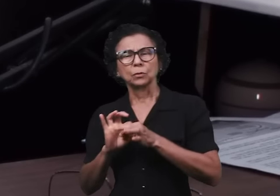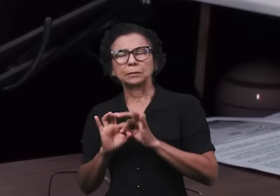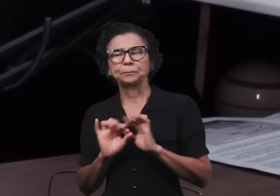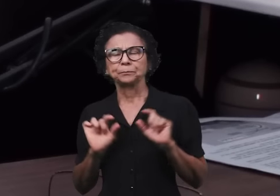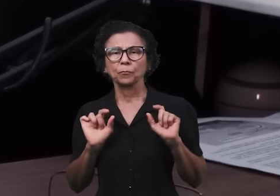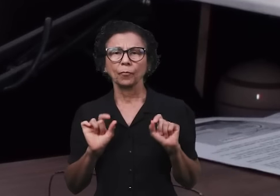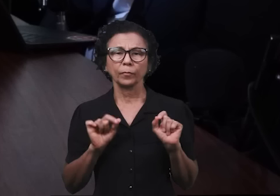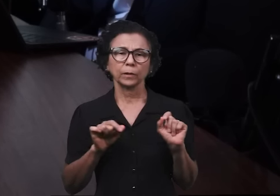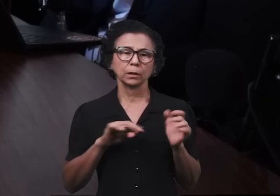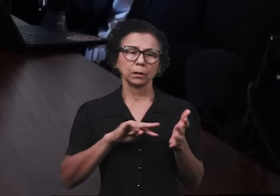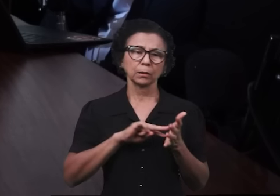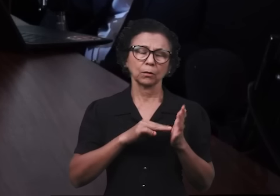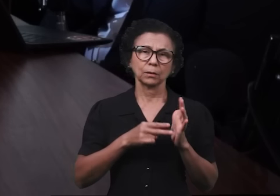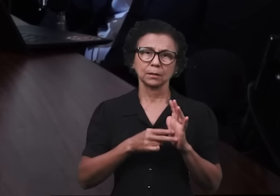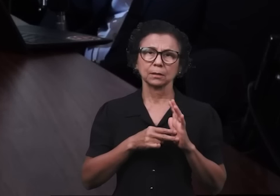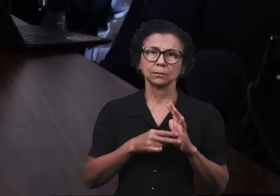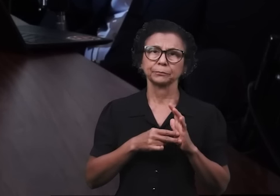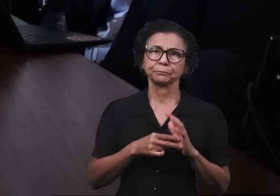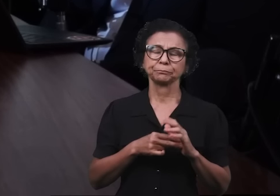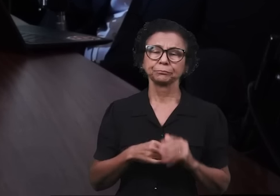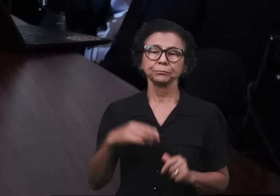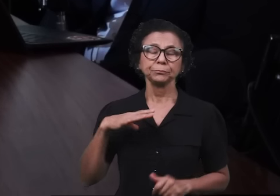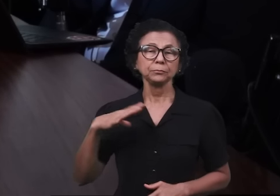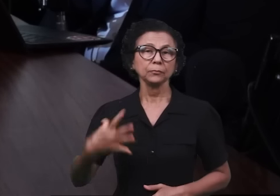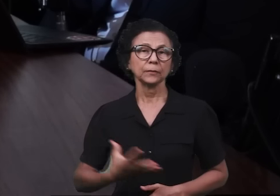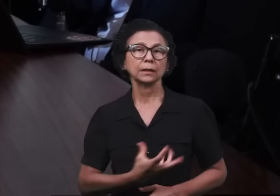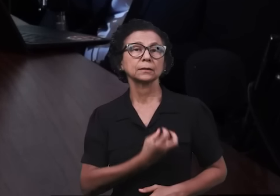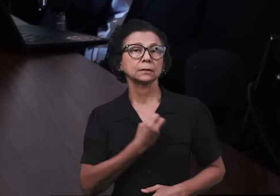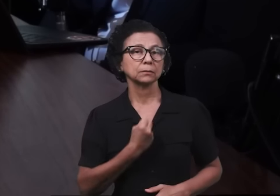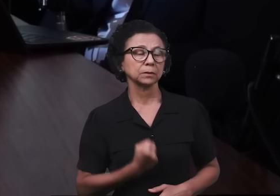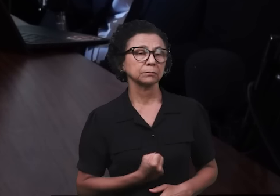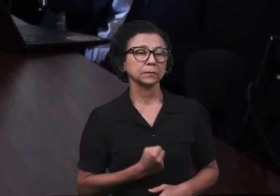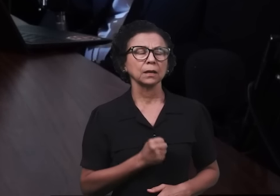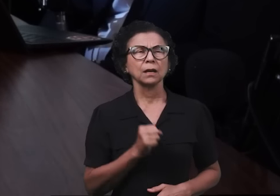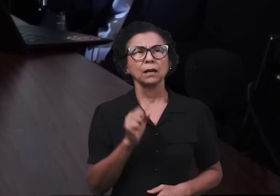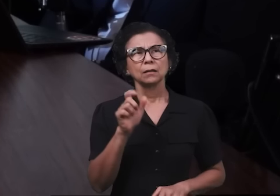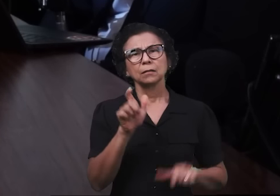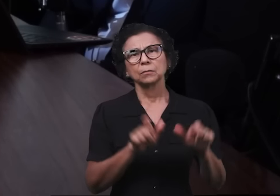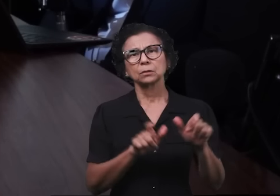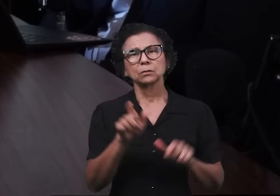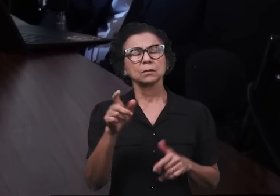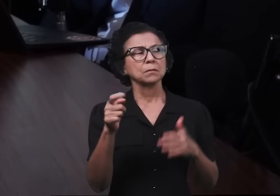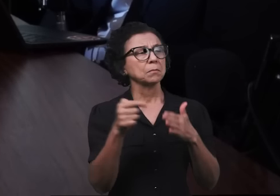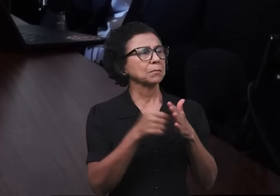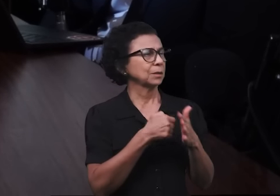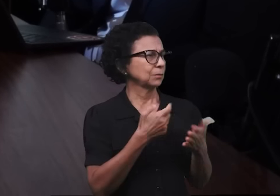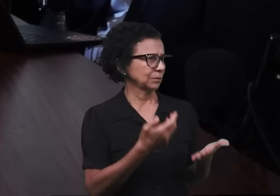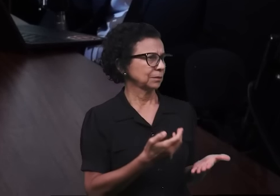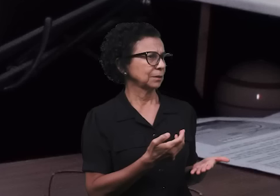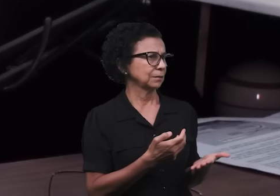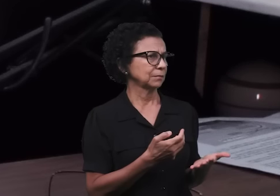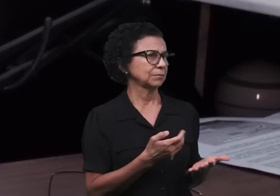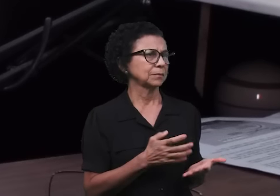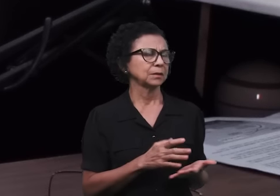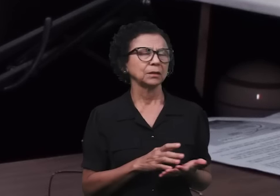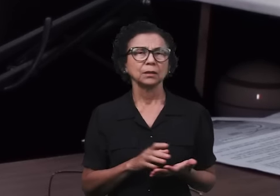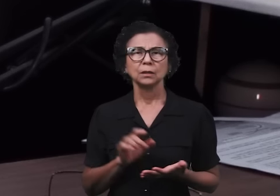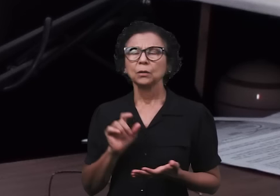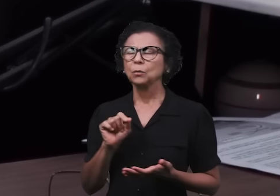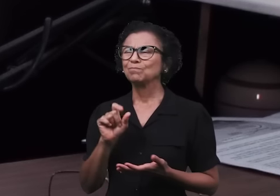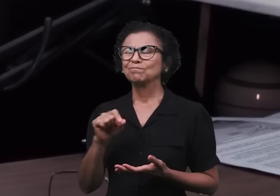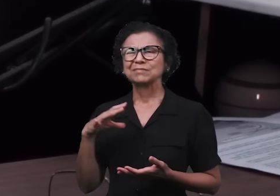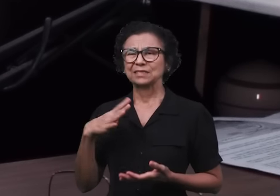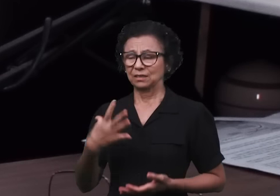a questão da salvação. Nós falamos até no episódio anterior, às vezes as pessoas perguntam, pastor Mauro, sobre,